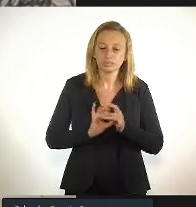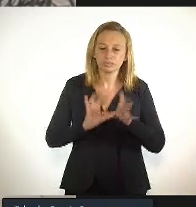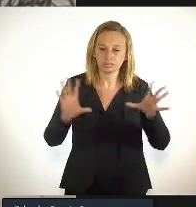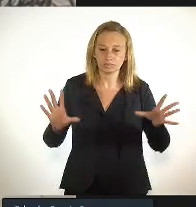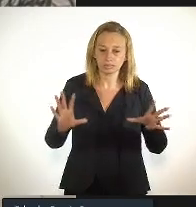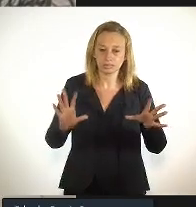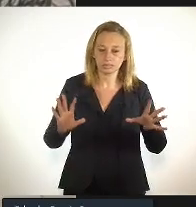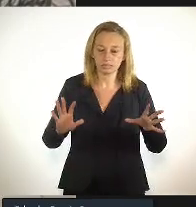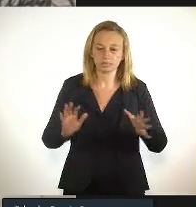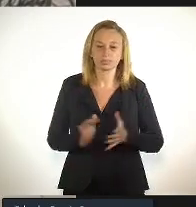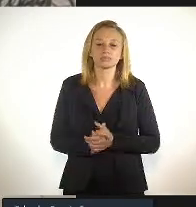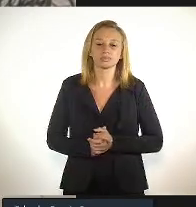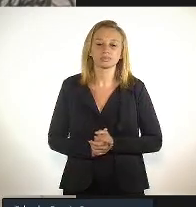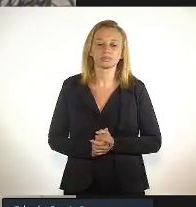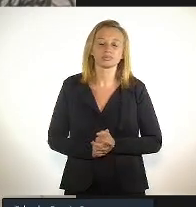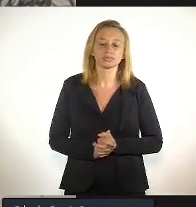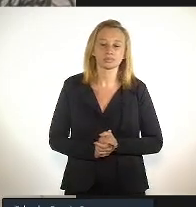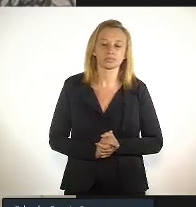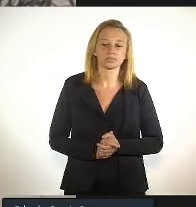racial, como